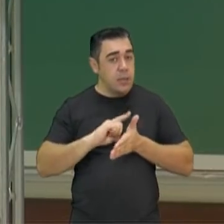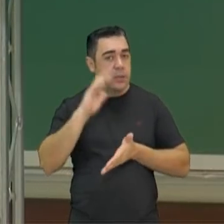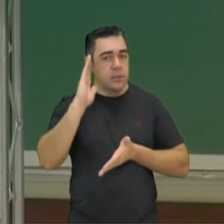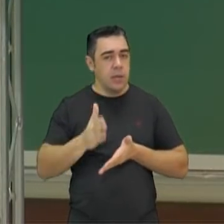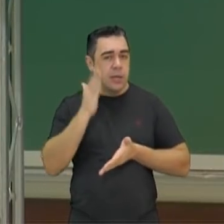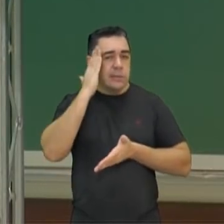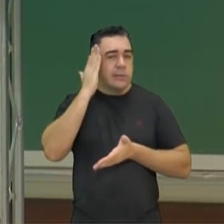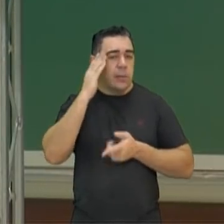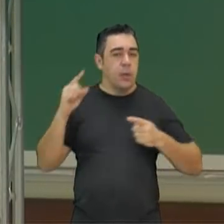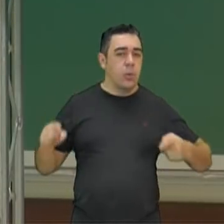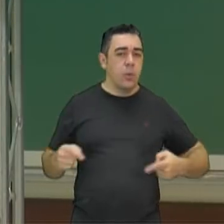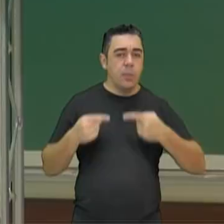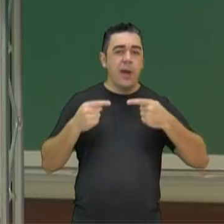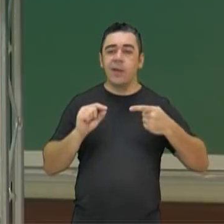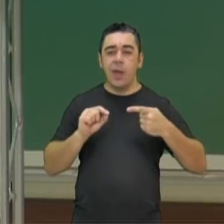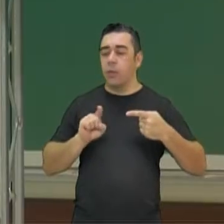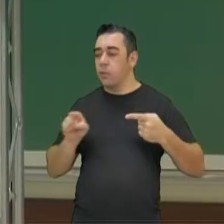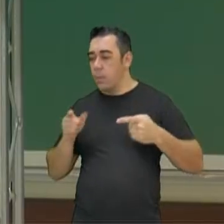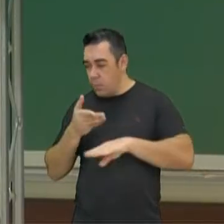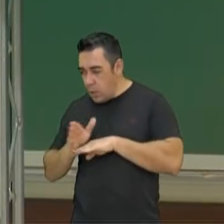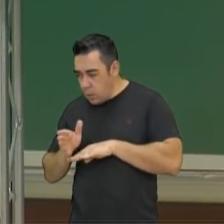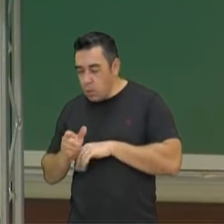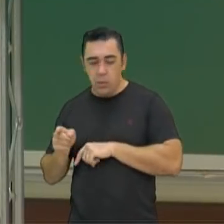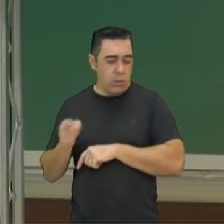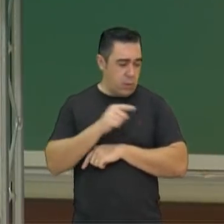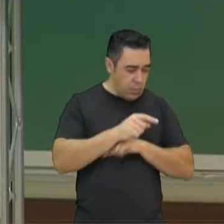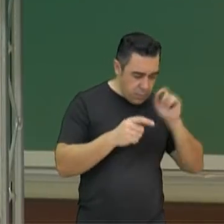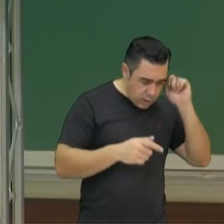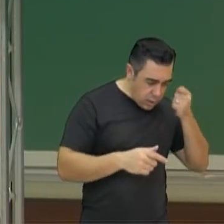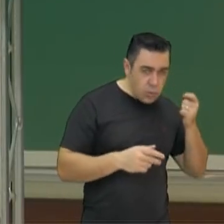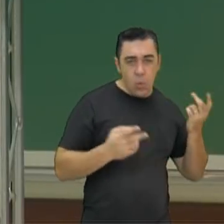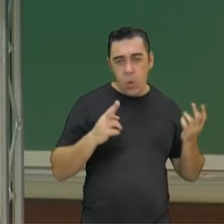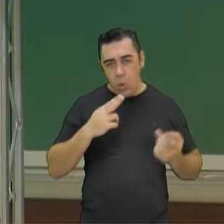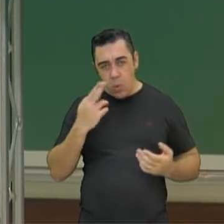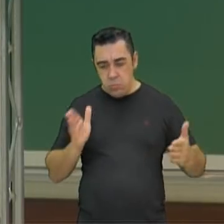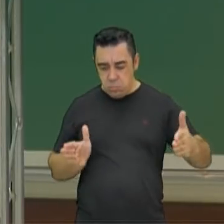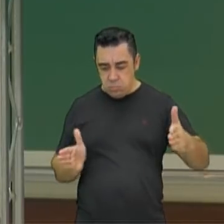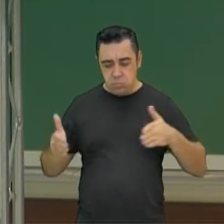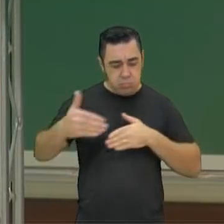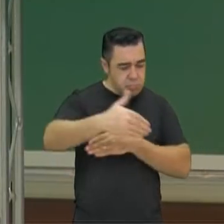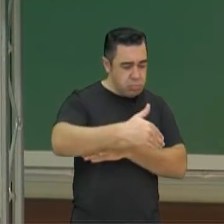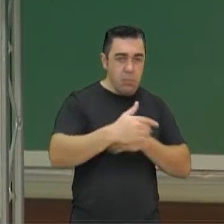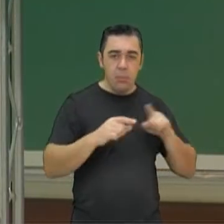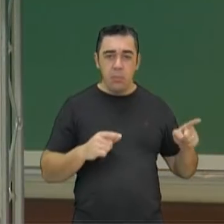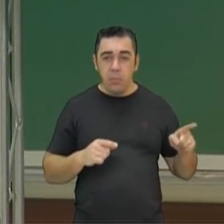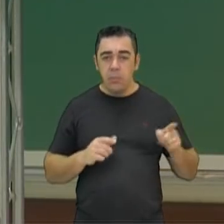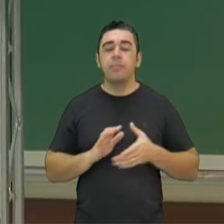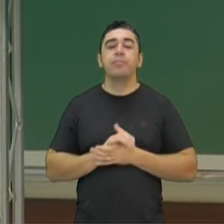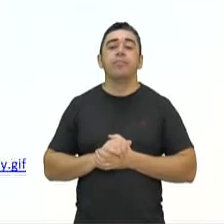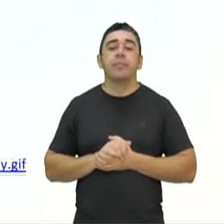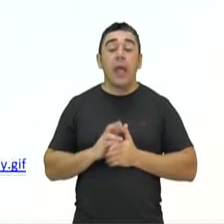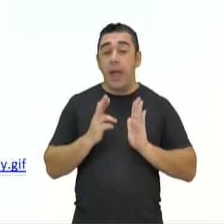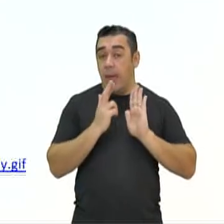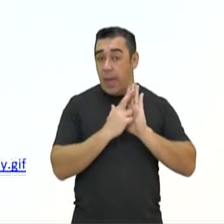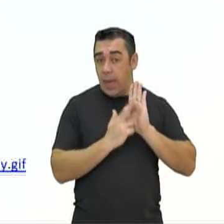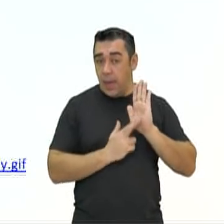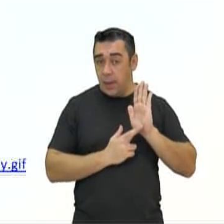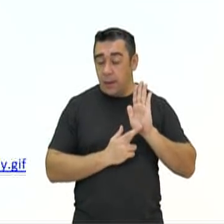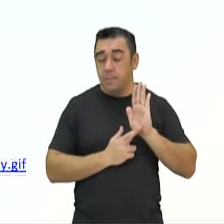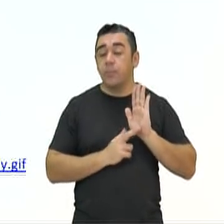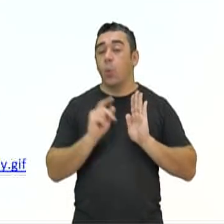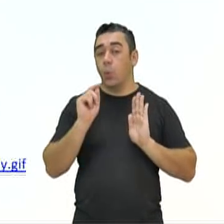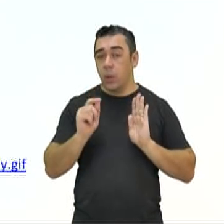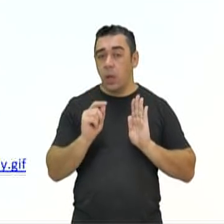ser pré-estabelecido quem vai ficar com qual tipo de peças ali. Regra: as peças claras